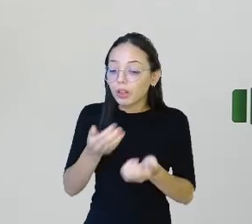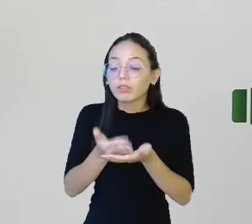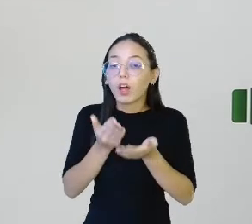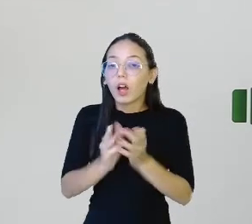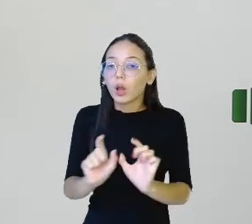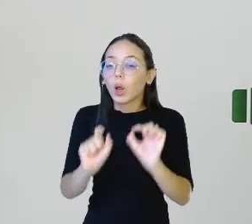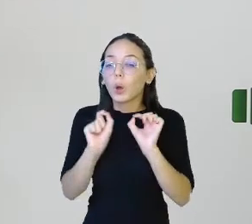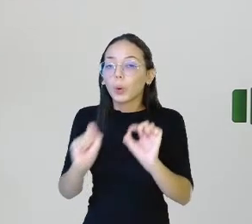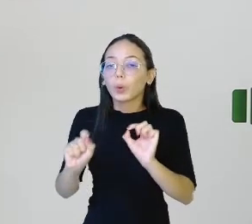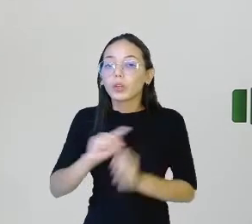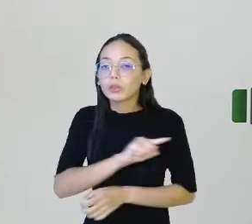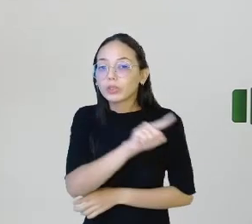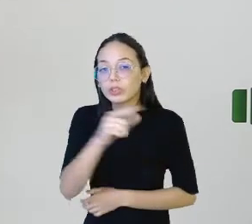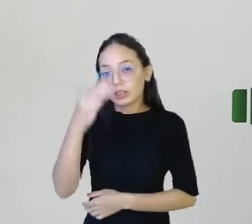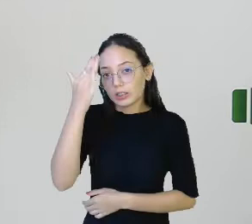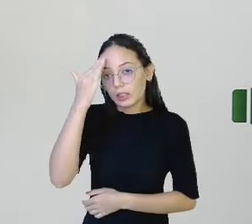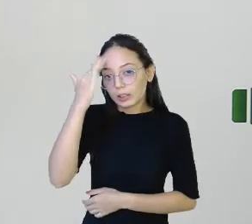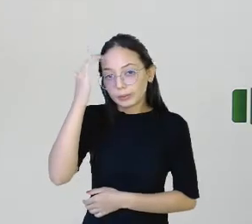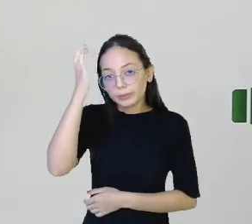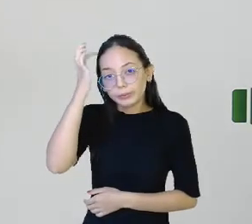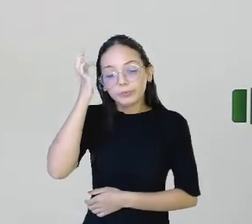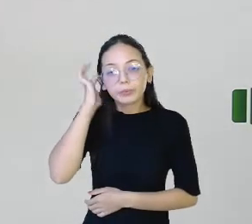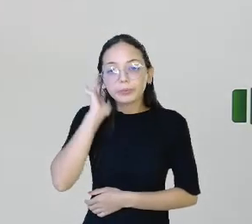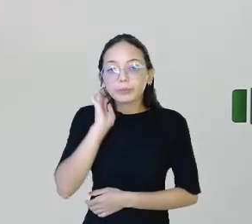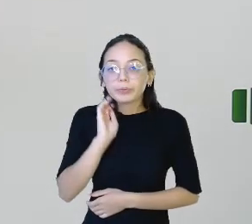você entendeu. Vamos lá?